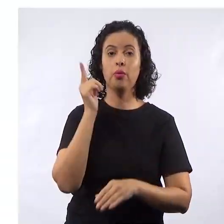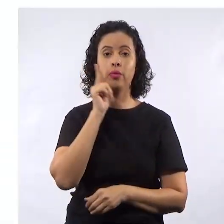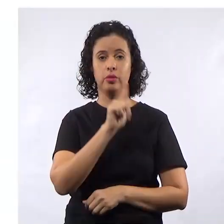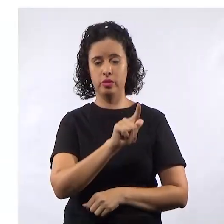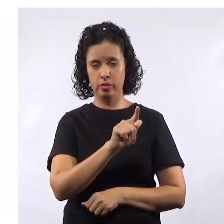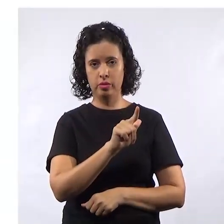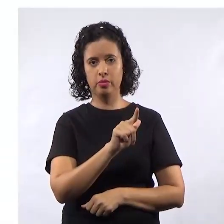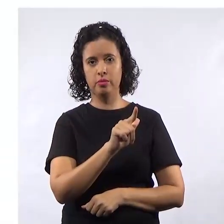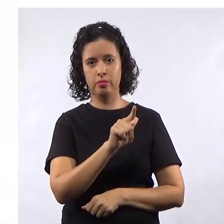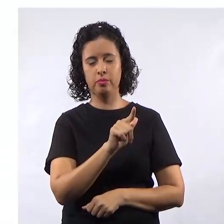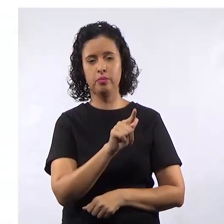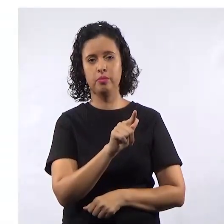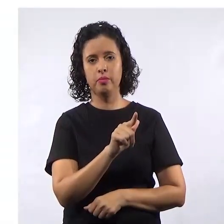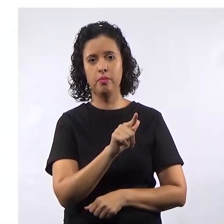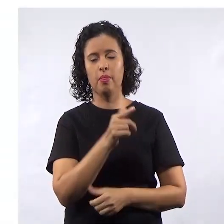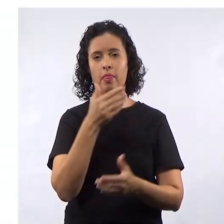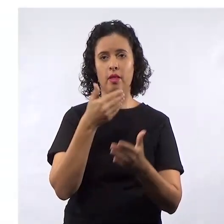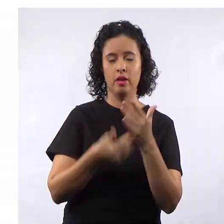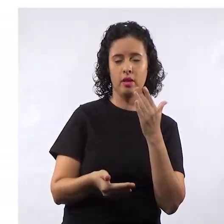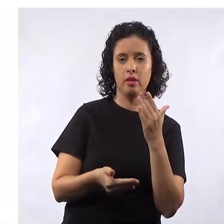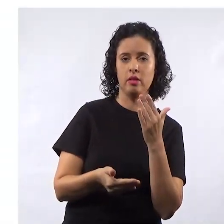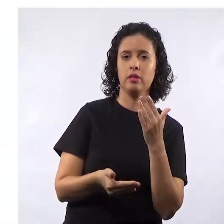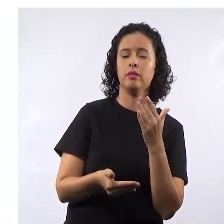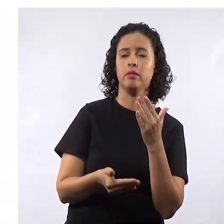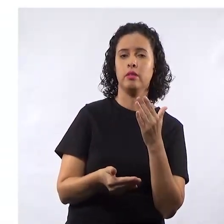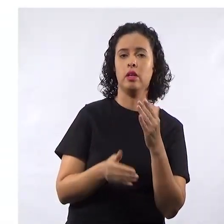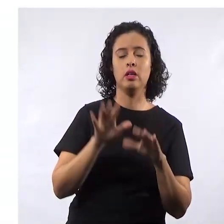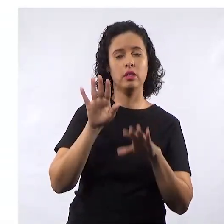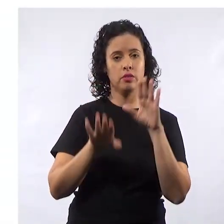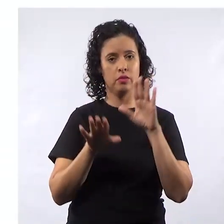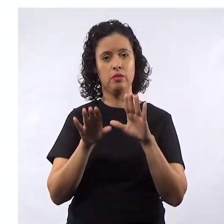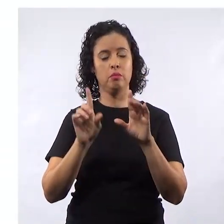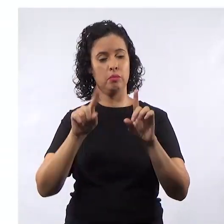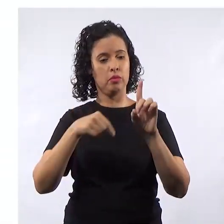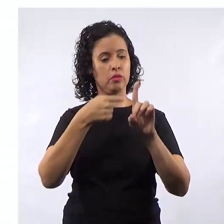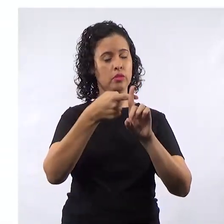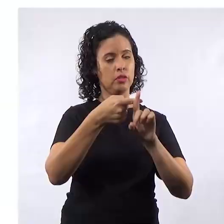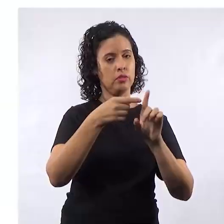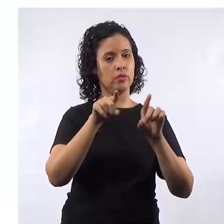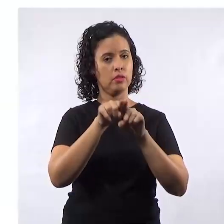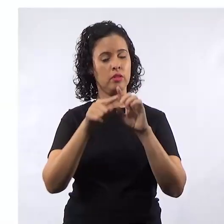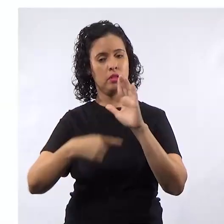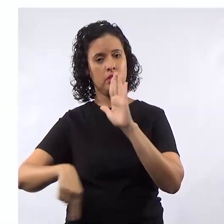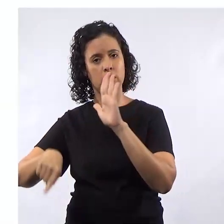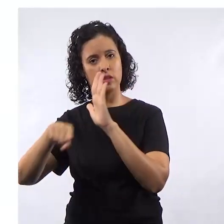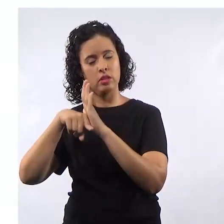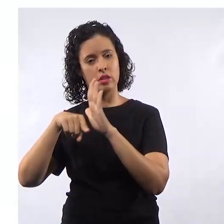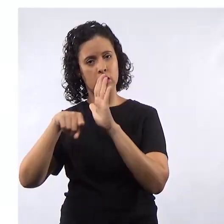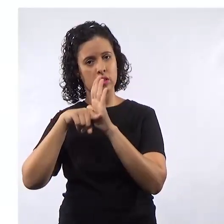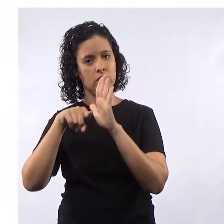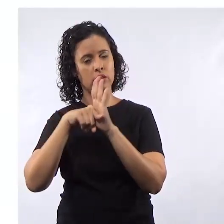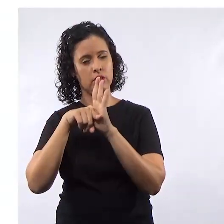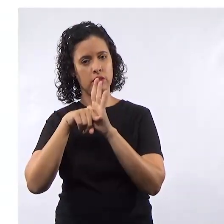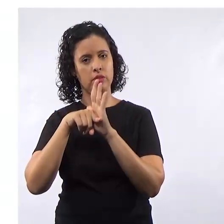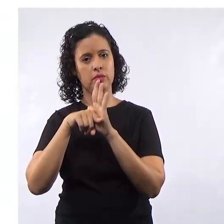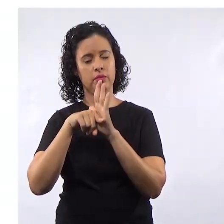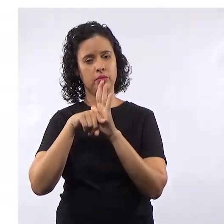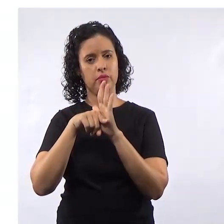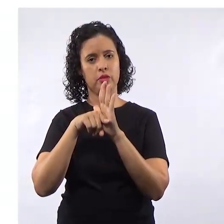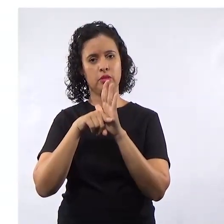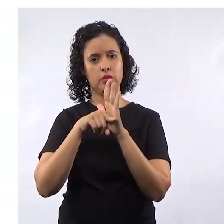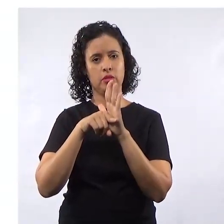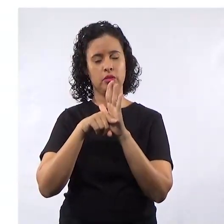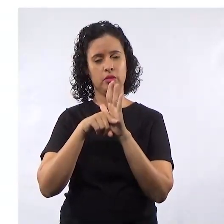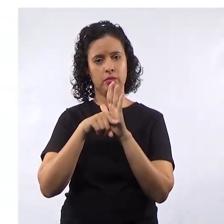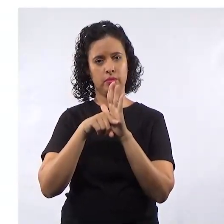pode ser para ganhar ou para perder, né? Porque a jurisprudência, ela tem tanto jurisprudência favorável como jurisprudência contra